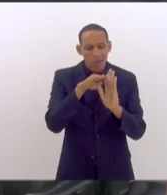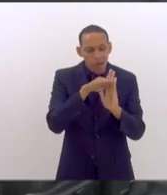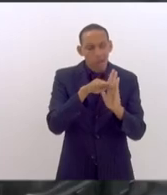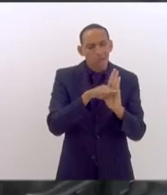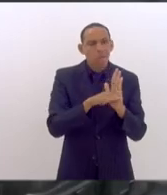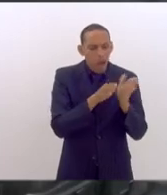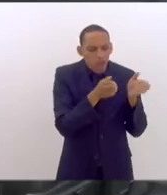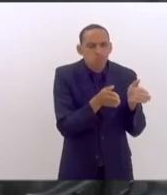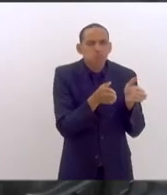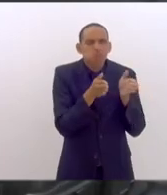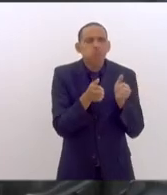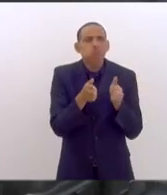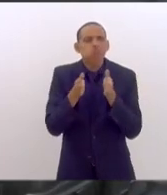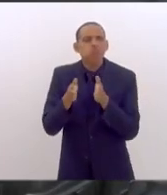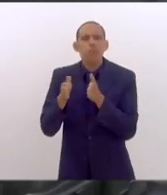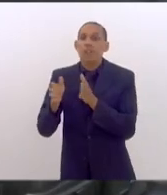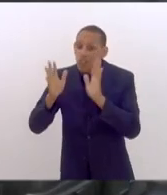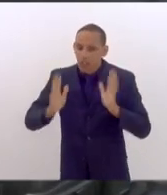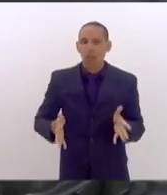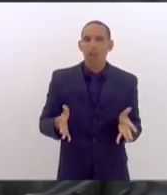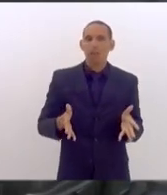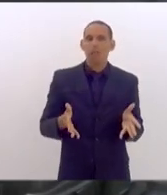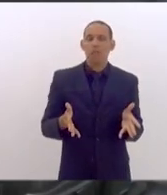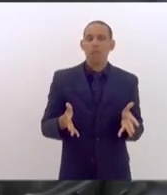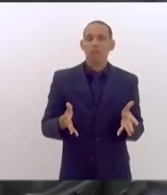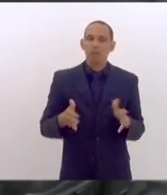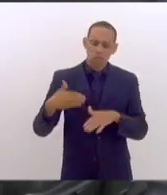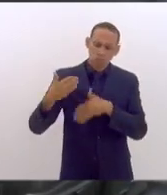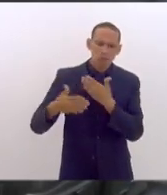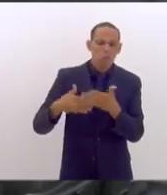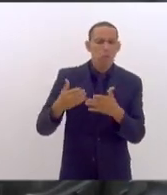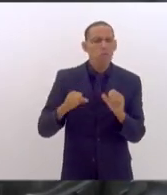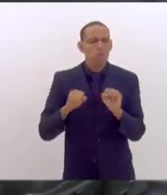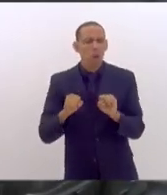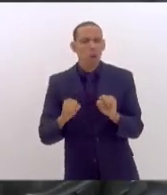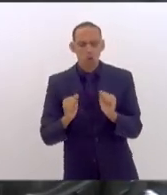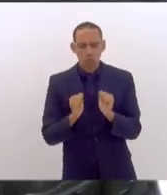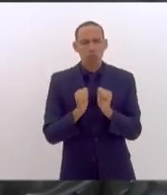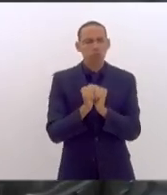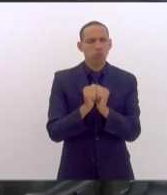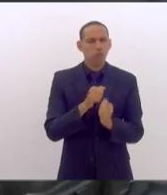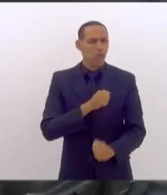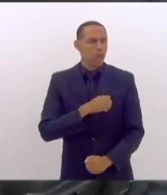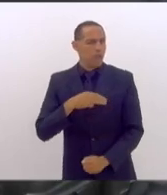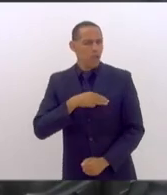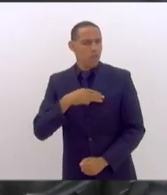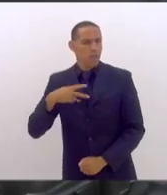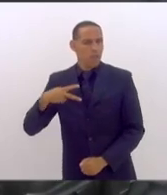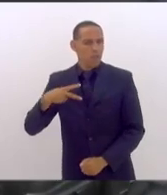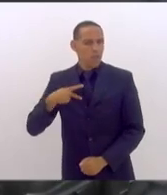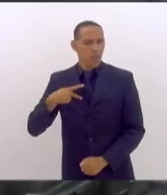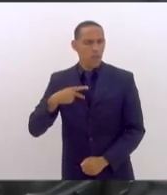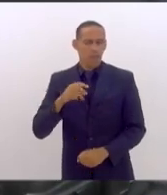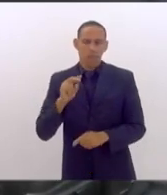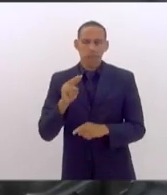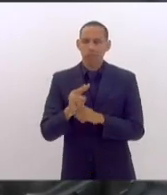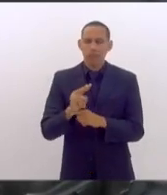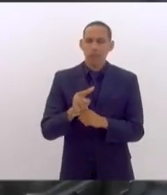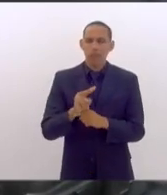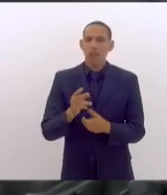né já tem que estar mesmo que depois vem a ser colocado junto ao Ministério Público e à defensoria